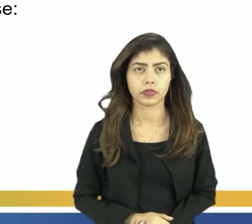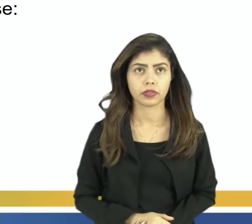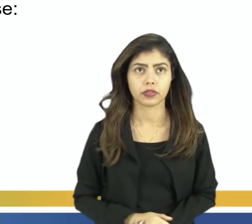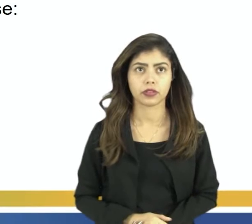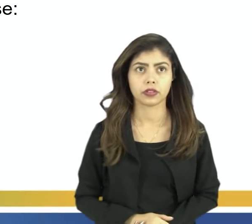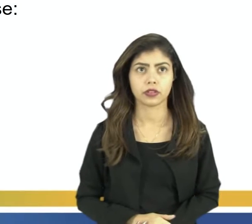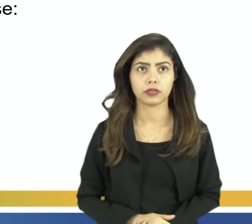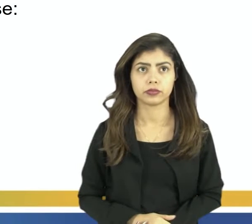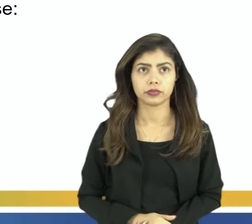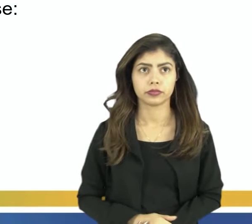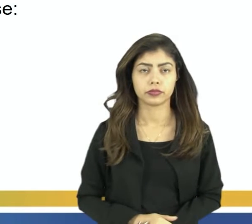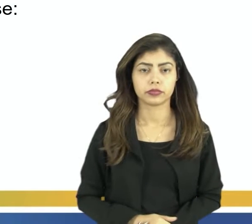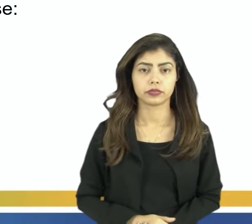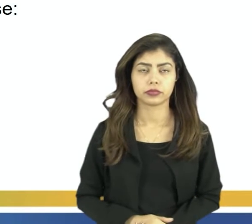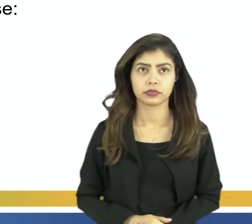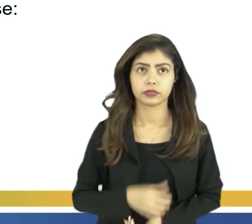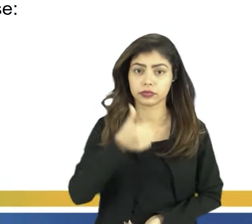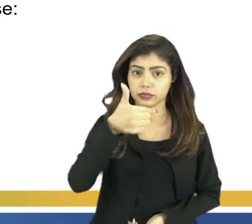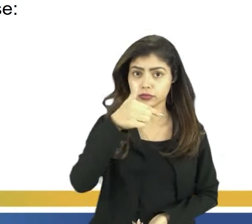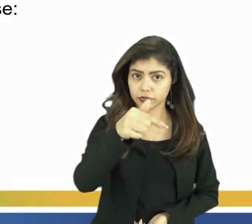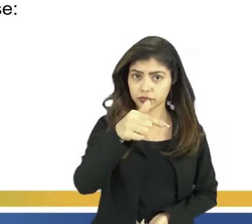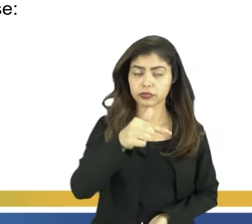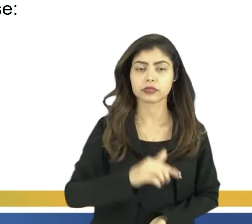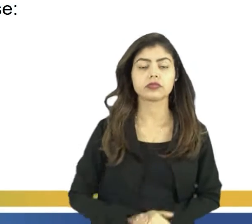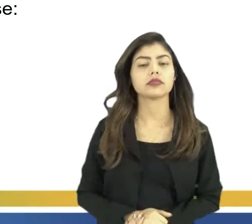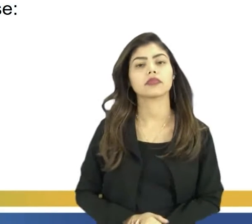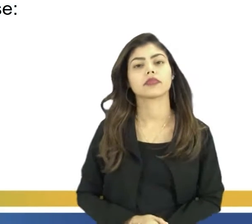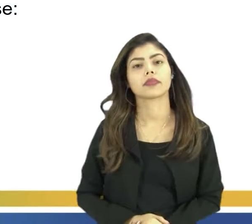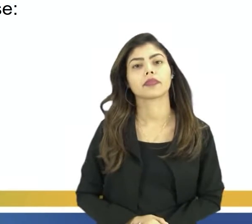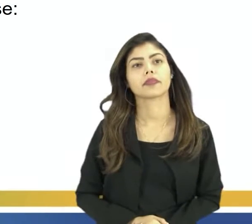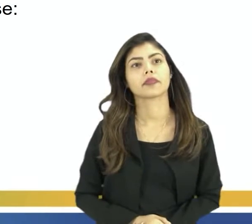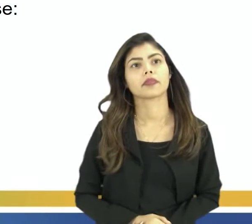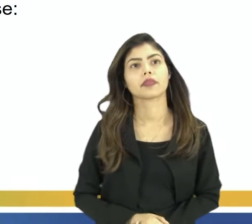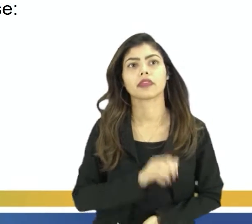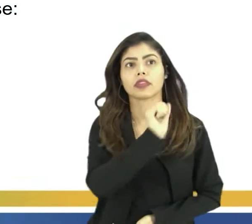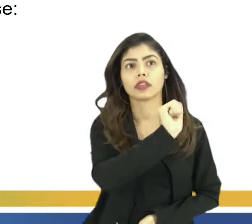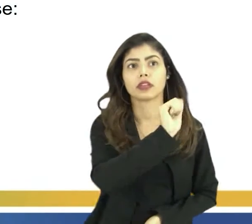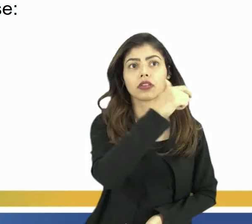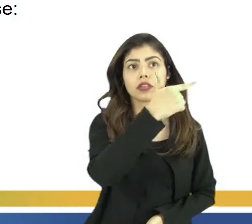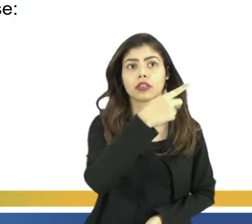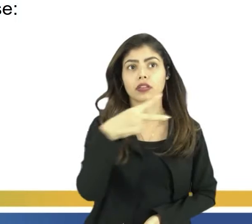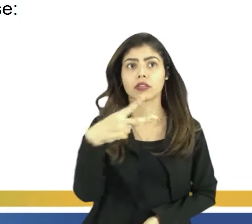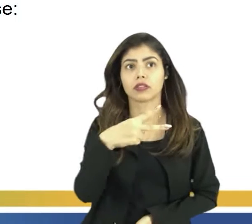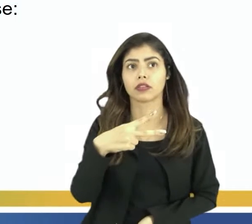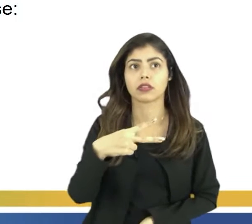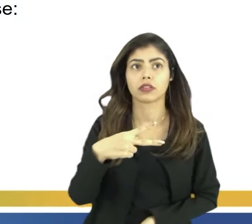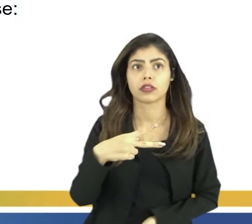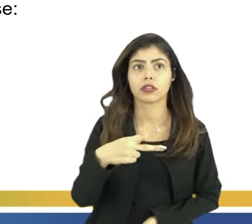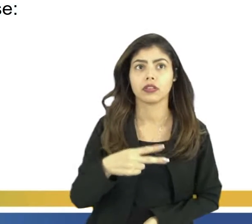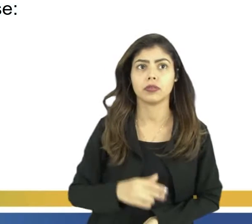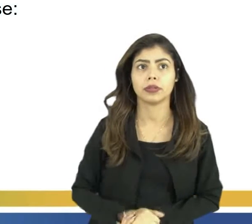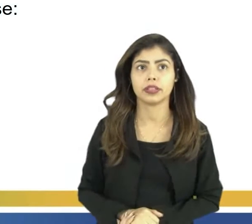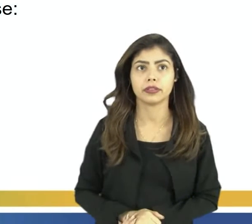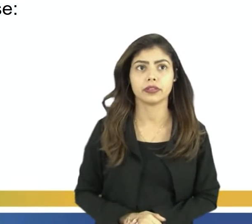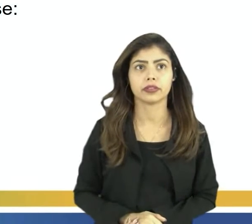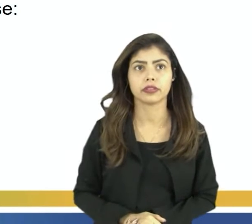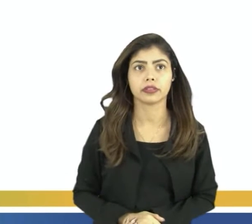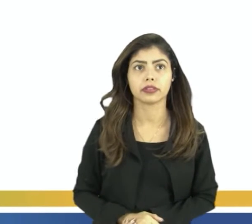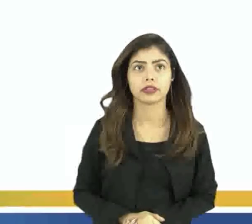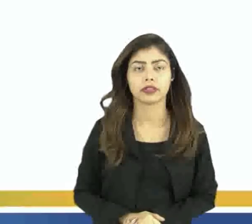de 289 vamos encontrar 17. Nós temos que A ao quadrado é igual a 17.